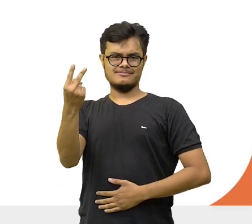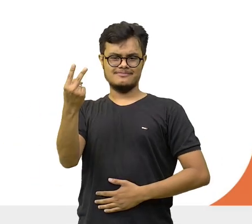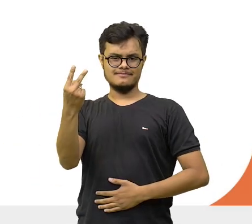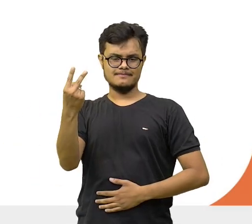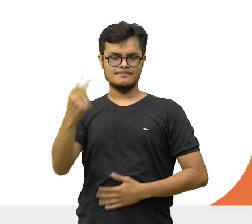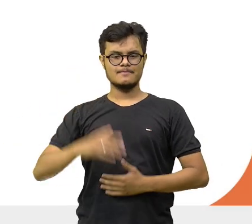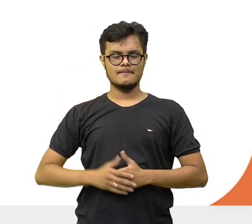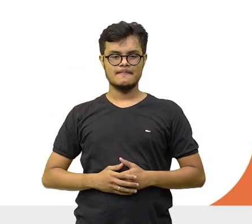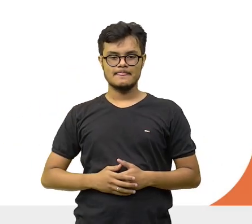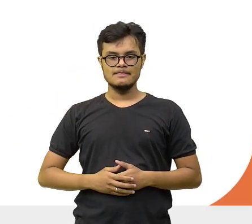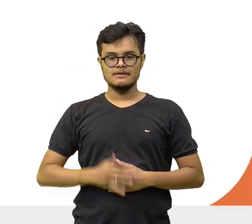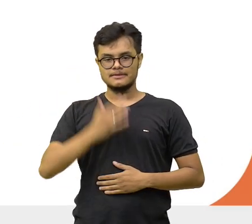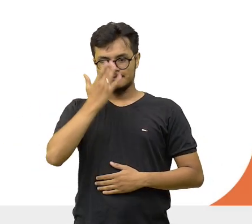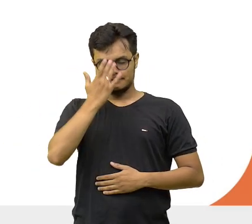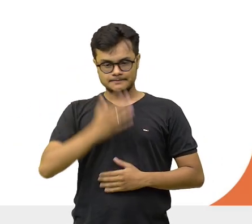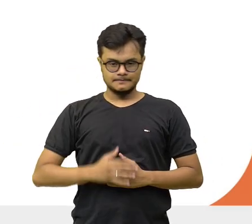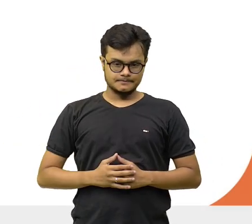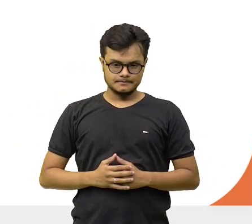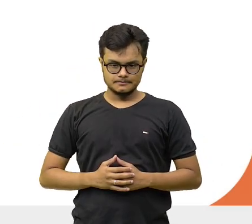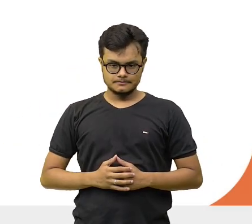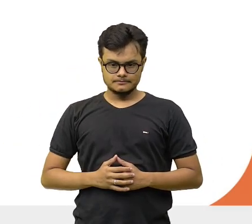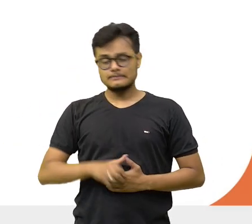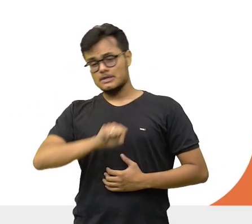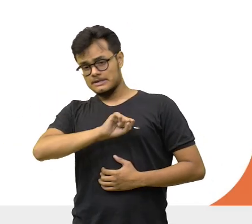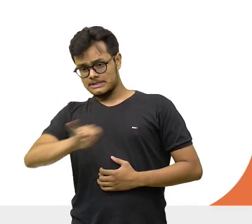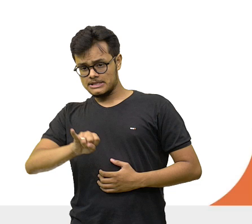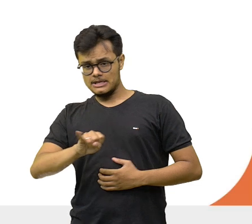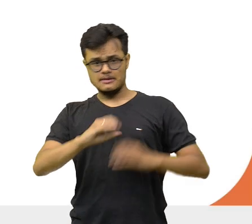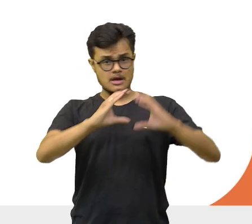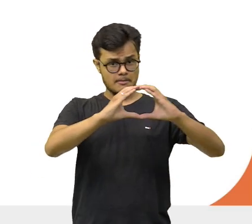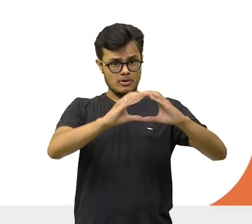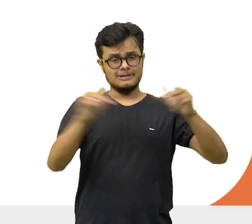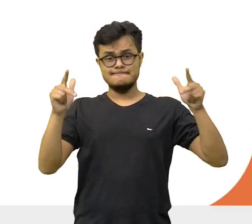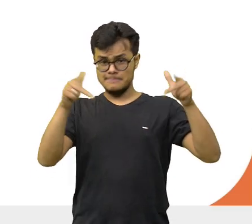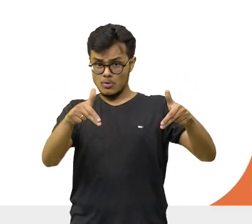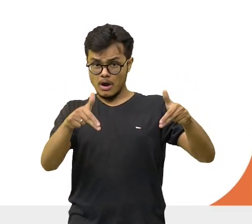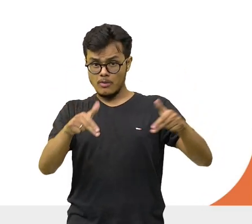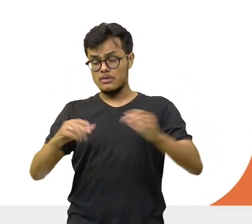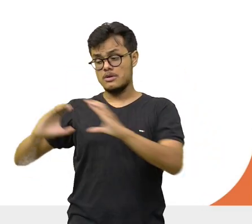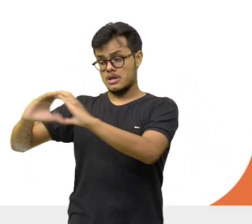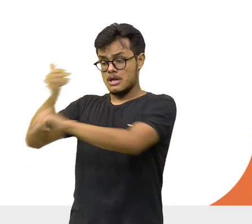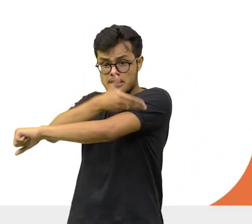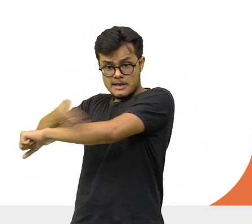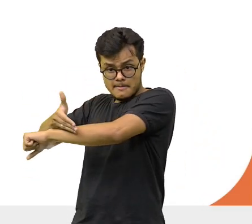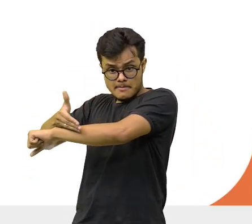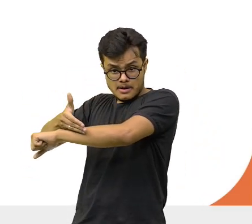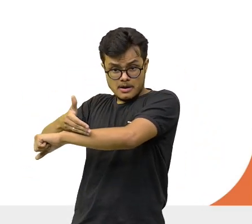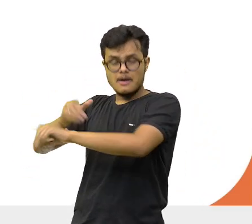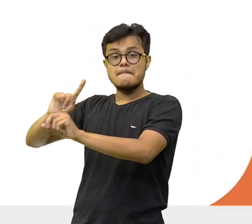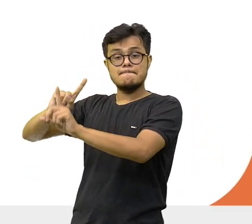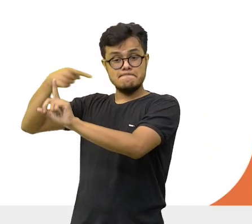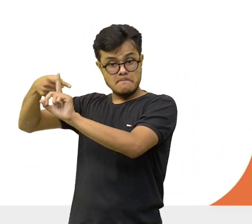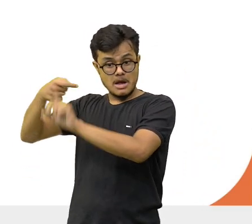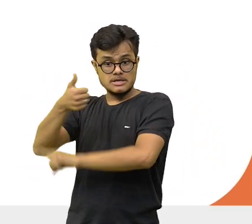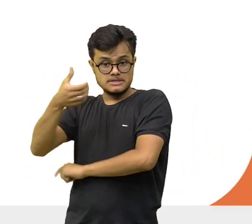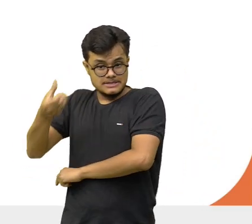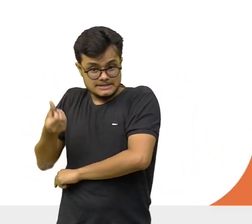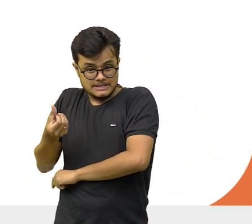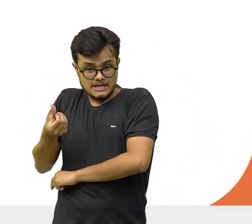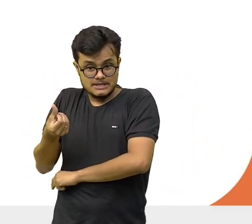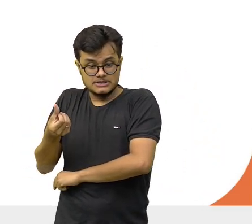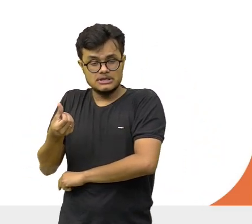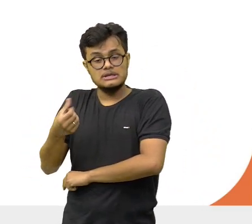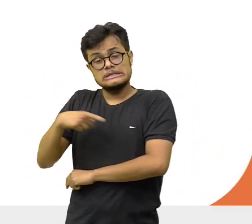por diante. Como todas as bolas são idênticas e a bola de 16 microcoulomb